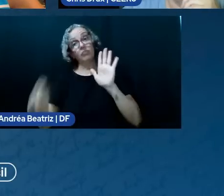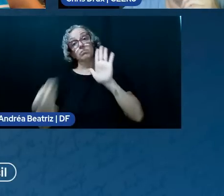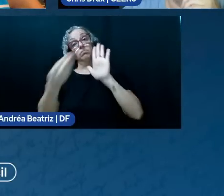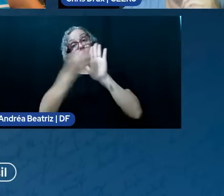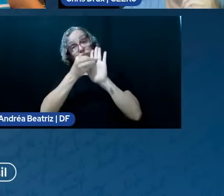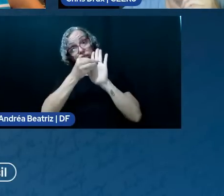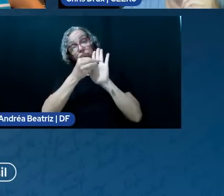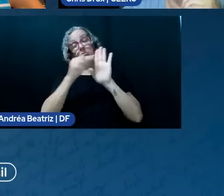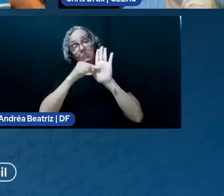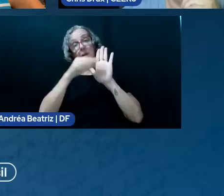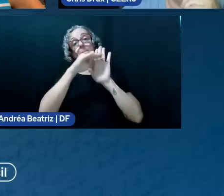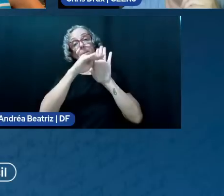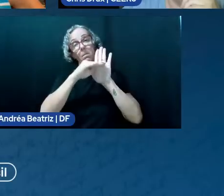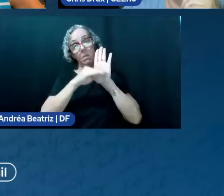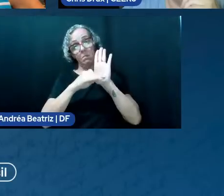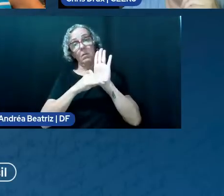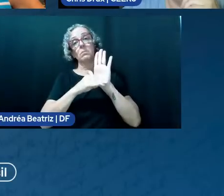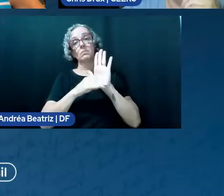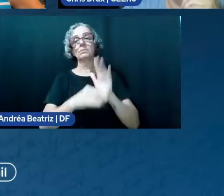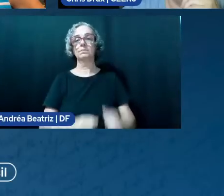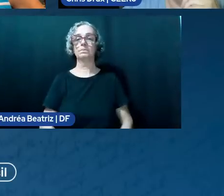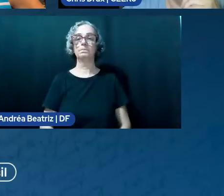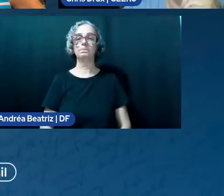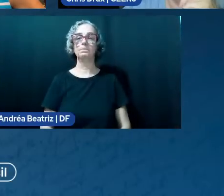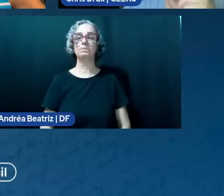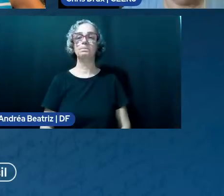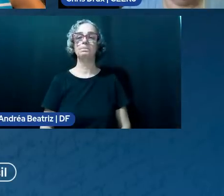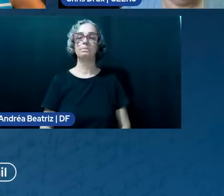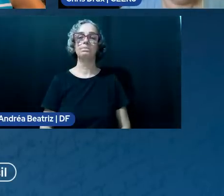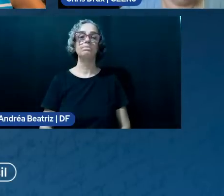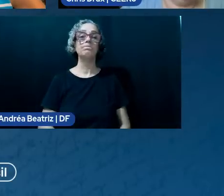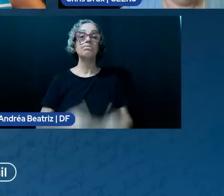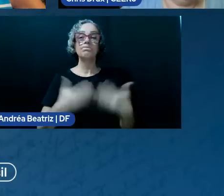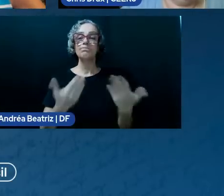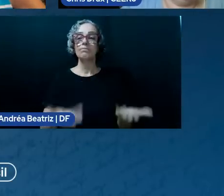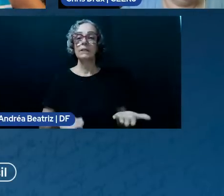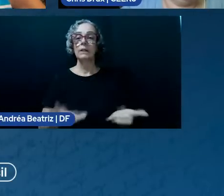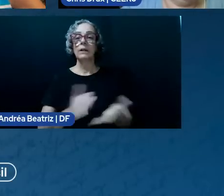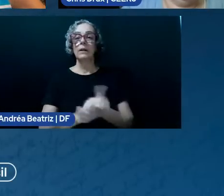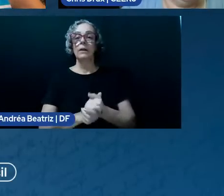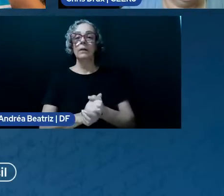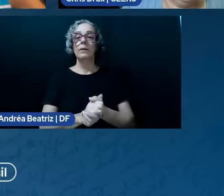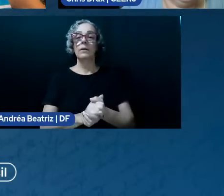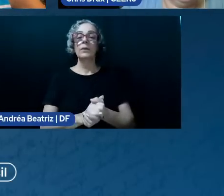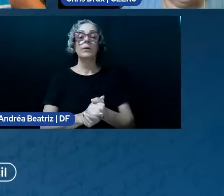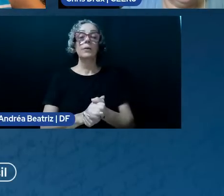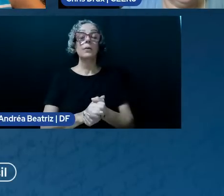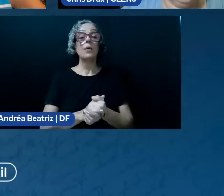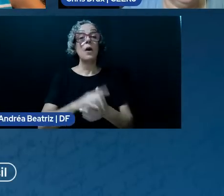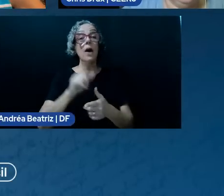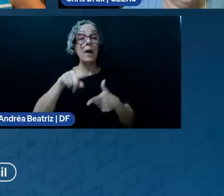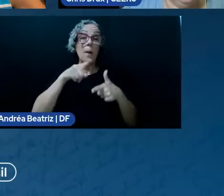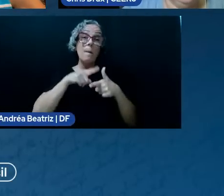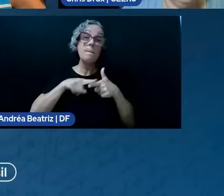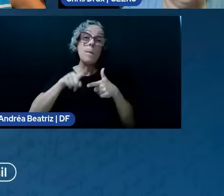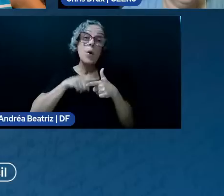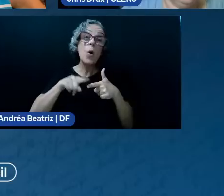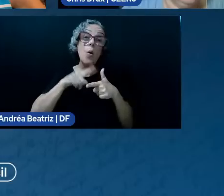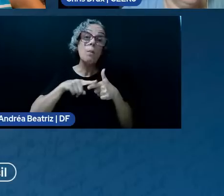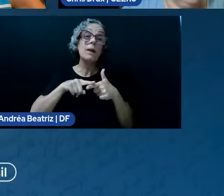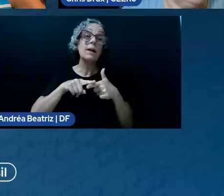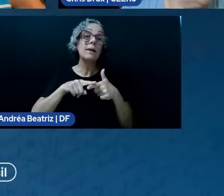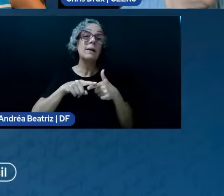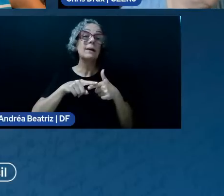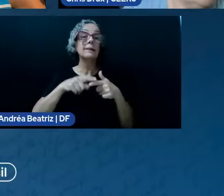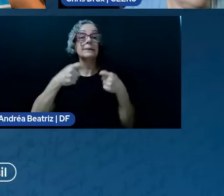existência. Ok? Mas, assim, é um problema que precisa ser levado